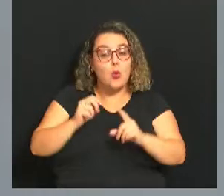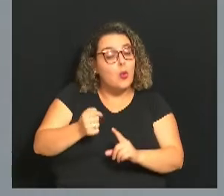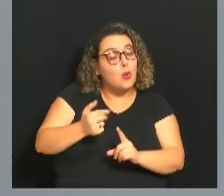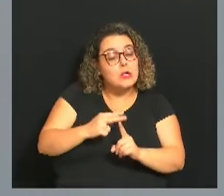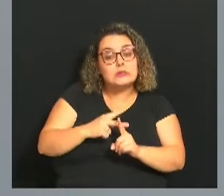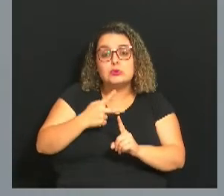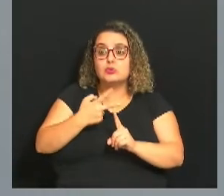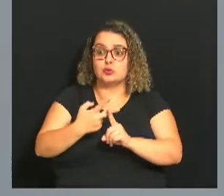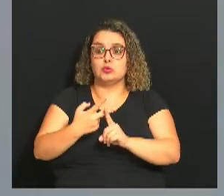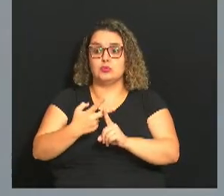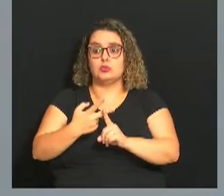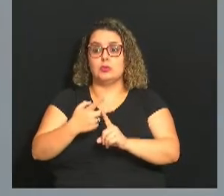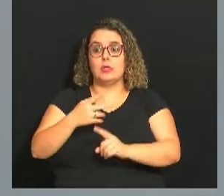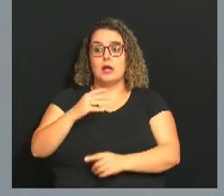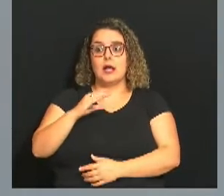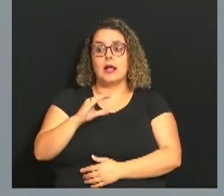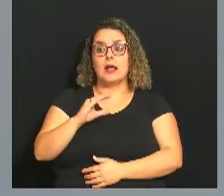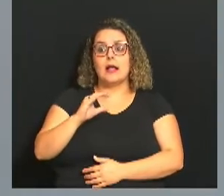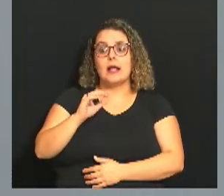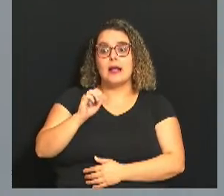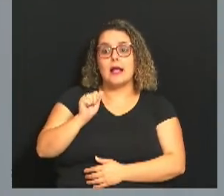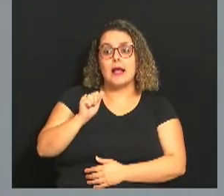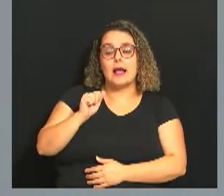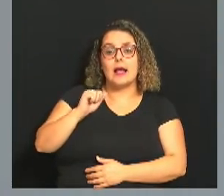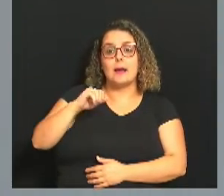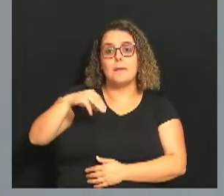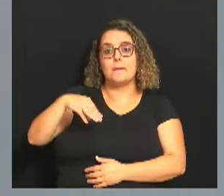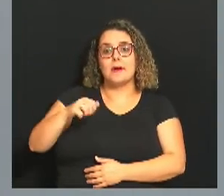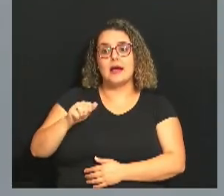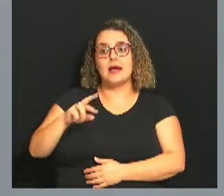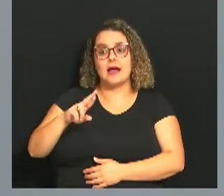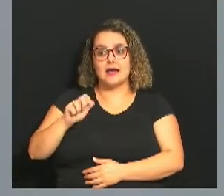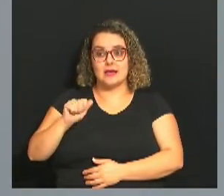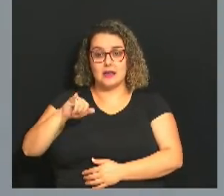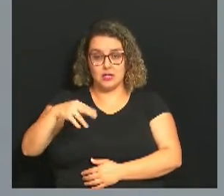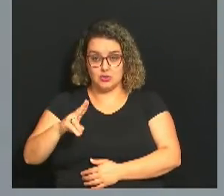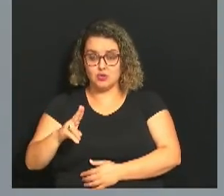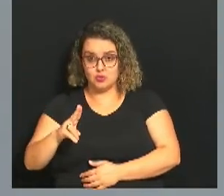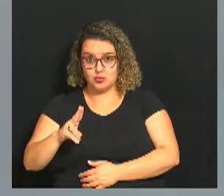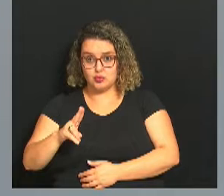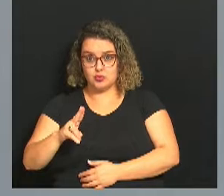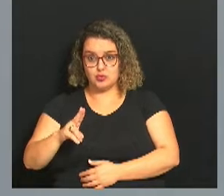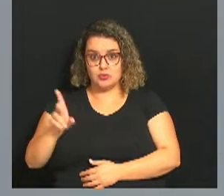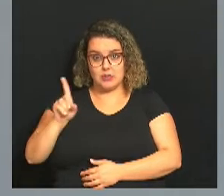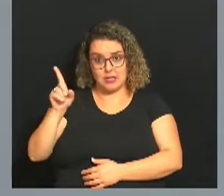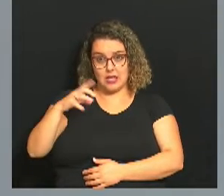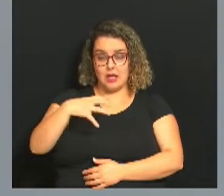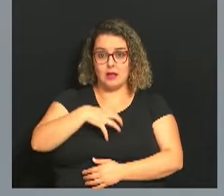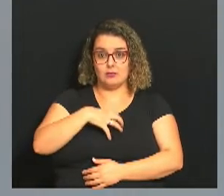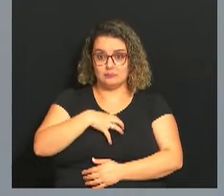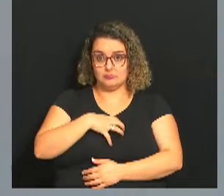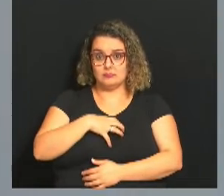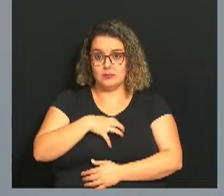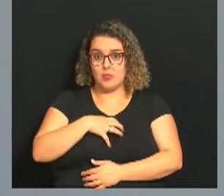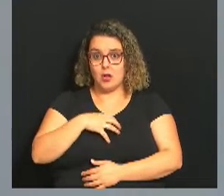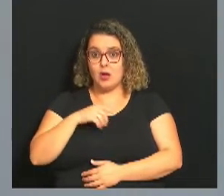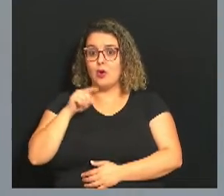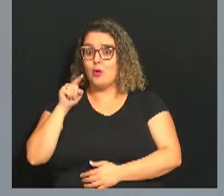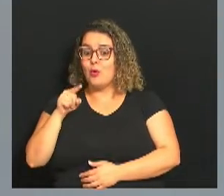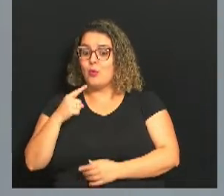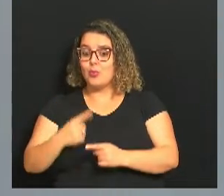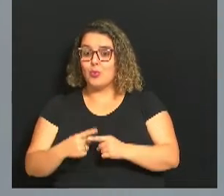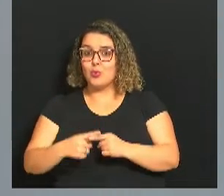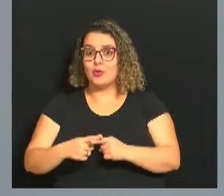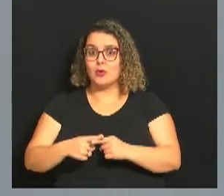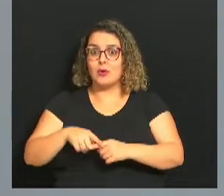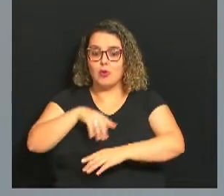cidade de Itamaraju, no extremo sul da Bahia. Né? E a tragédia lá não foi tão eminente como aqui, porque lá você está numa área de relevo